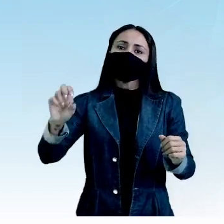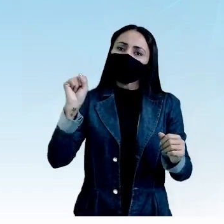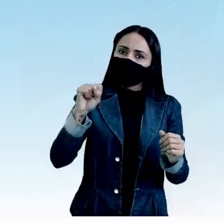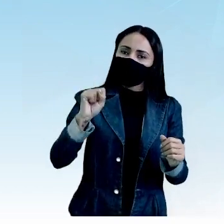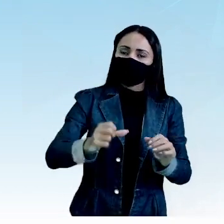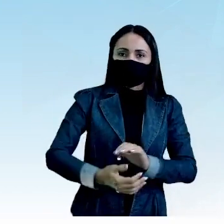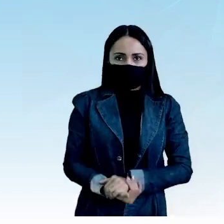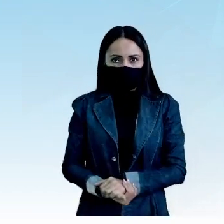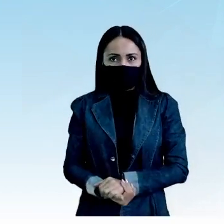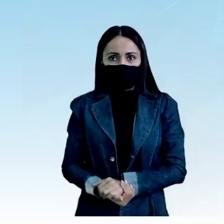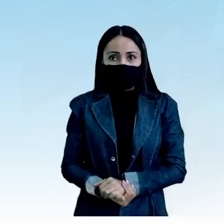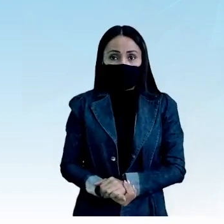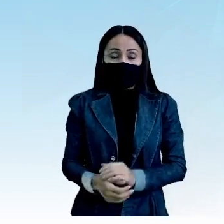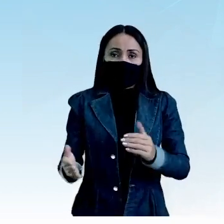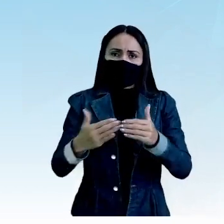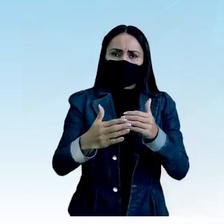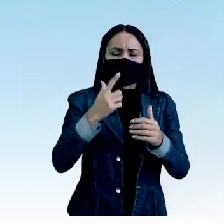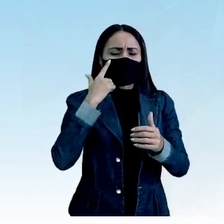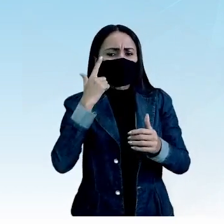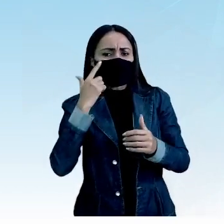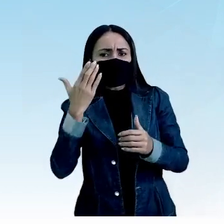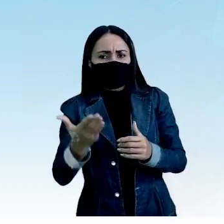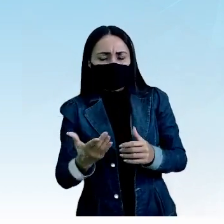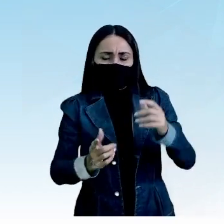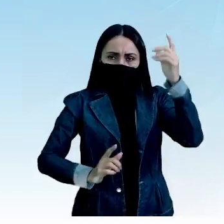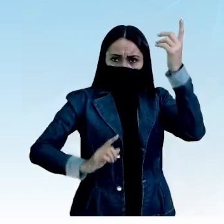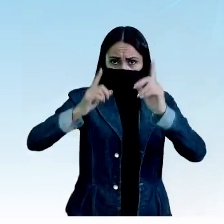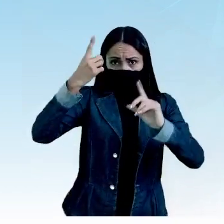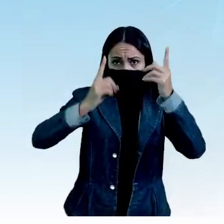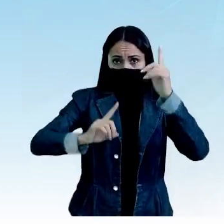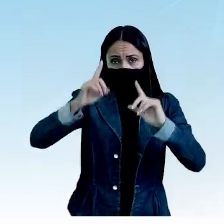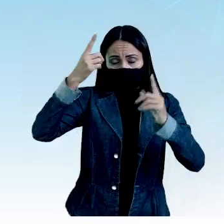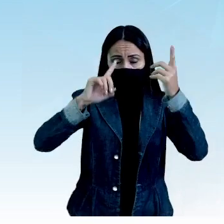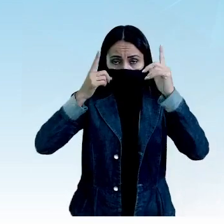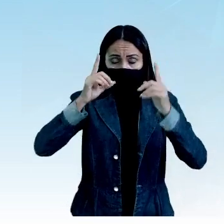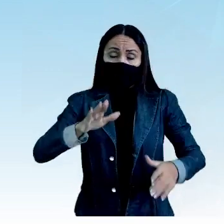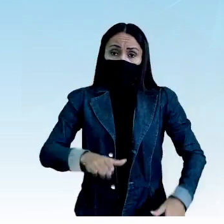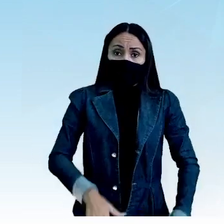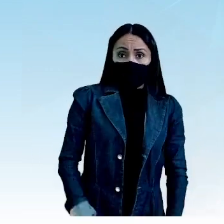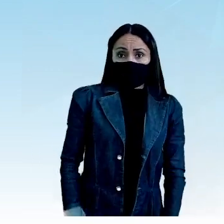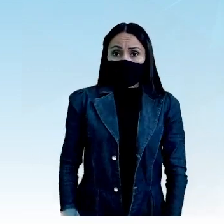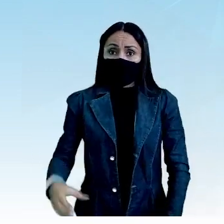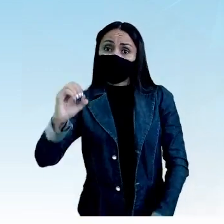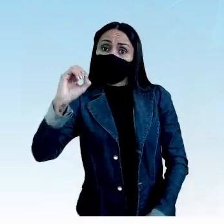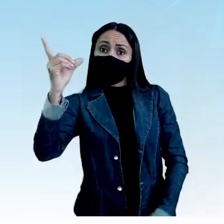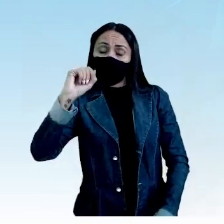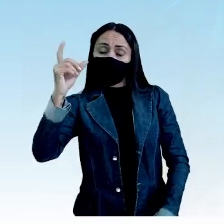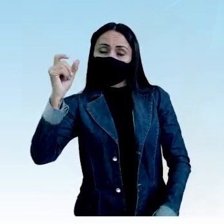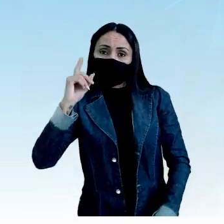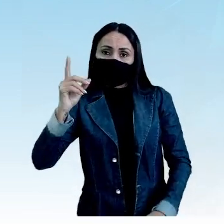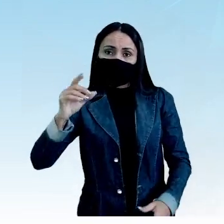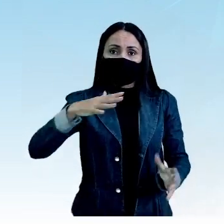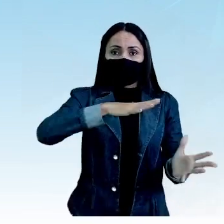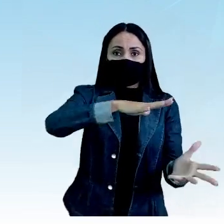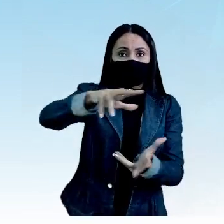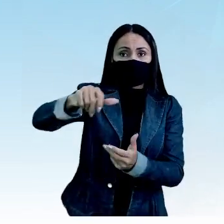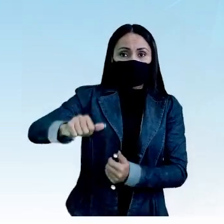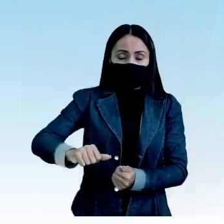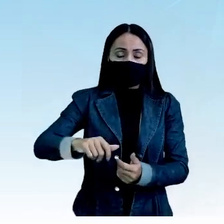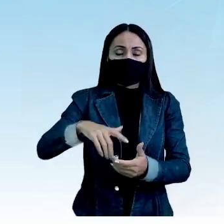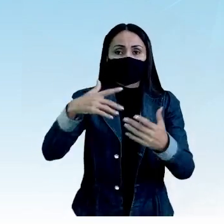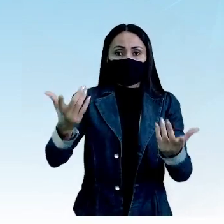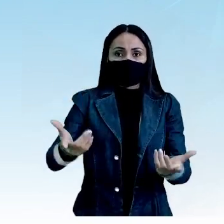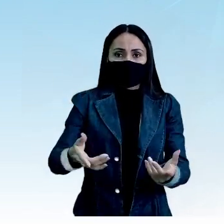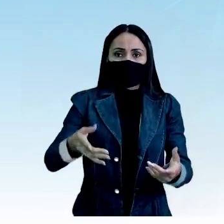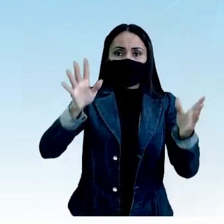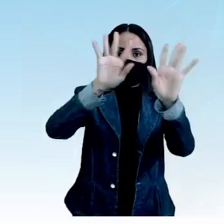aí até então nós já podemos observar Carnaval, Homem da Meia-Noite, Olinda, Terra dos Bonecos, Candomblé,